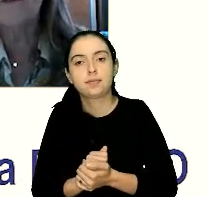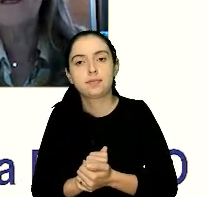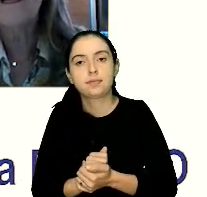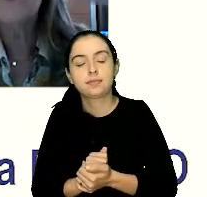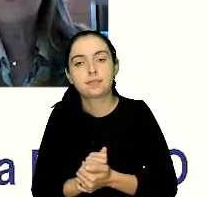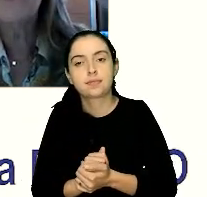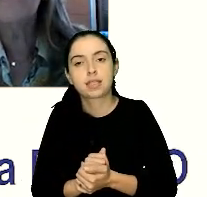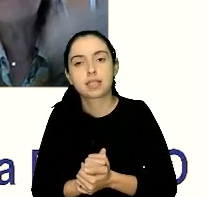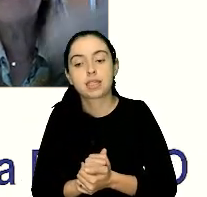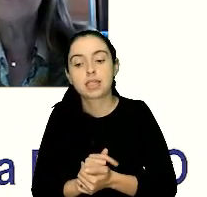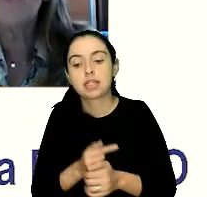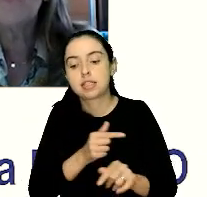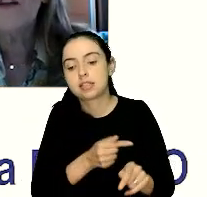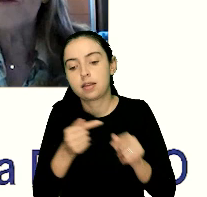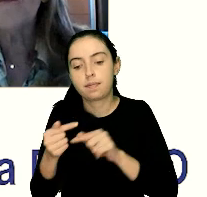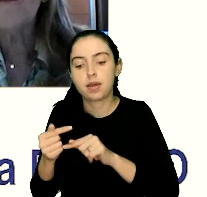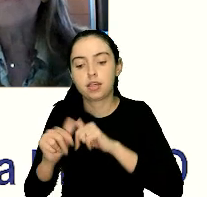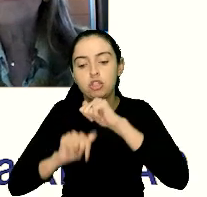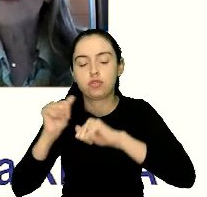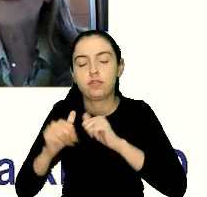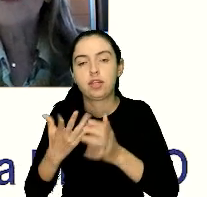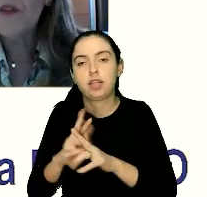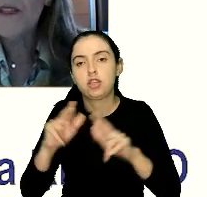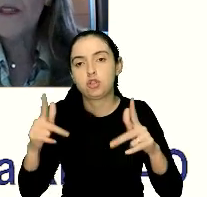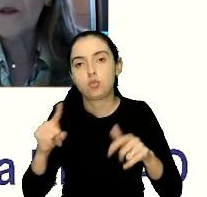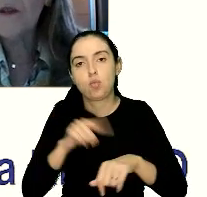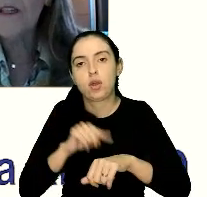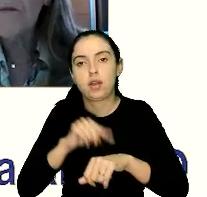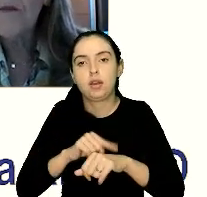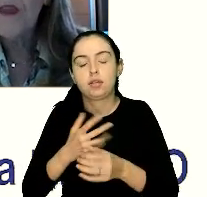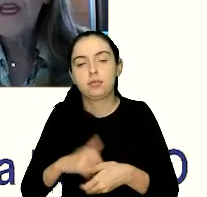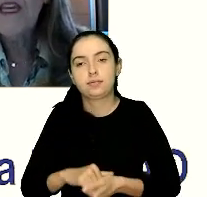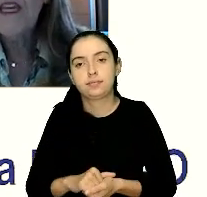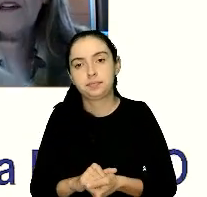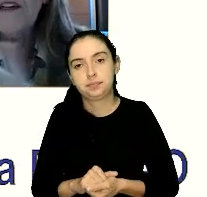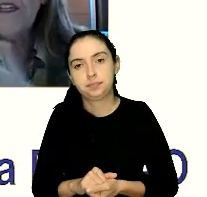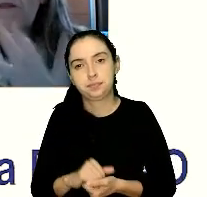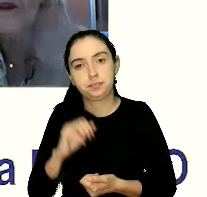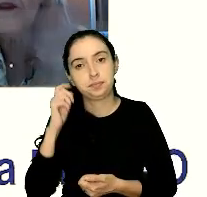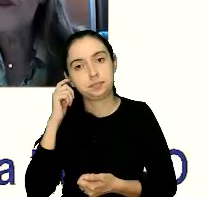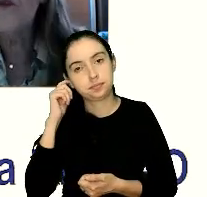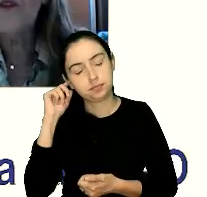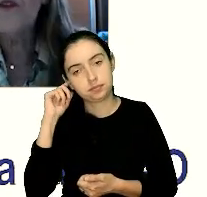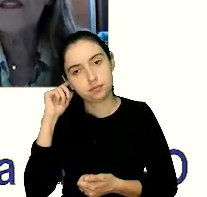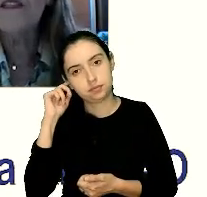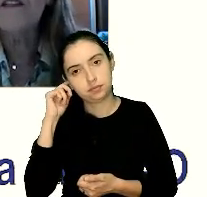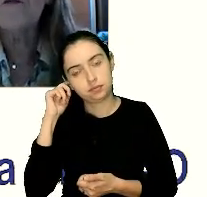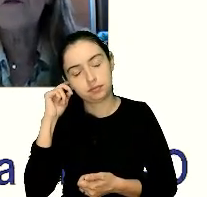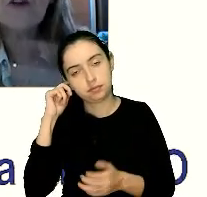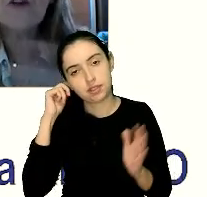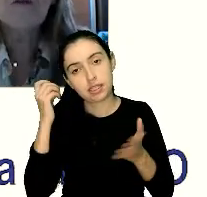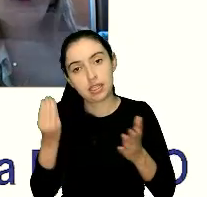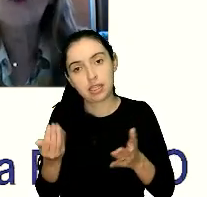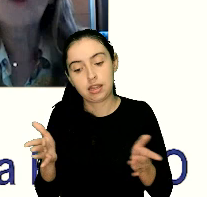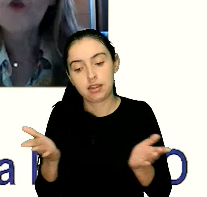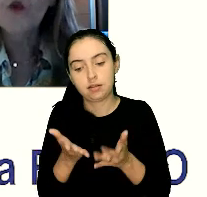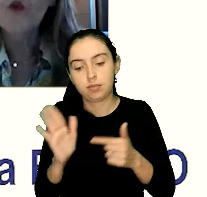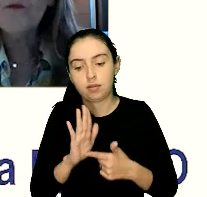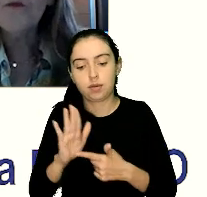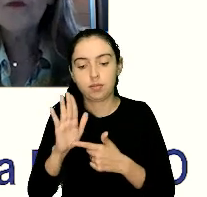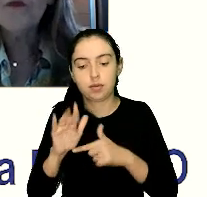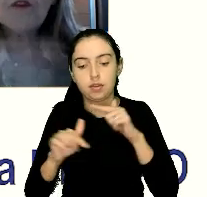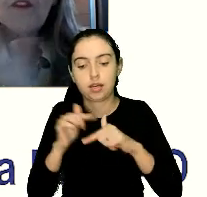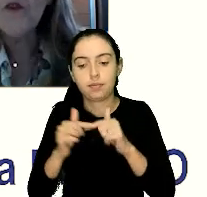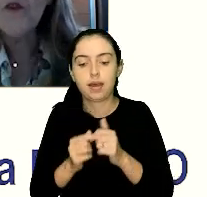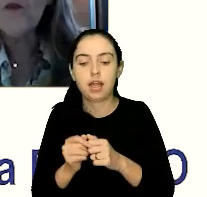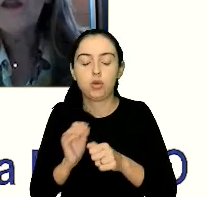outra semana e de 15 às 24 na outra semana. E aqui também eu vou inserir o trabalho